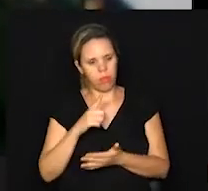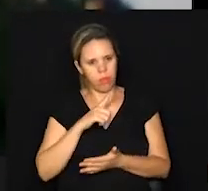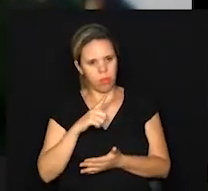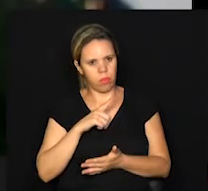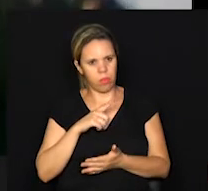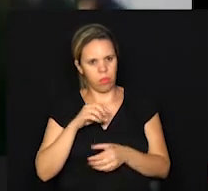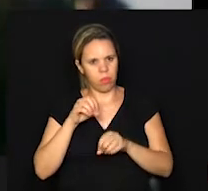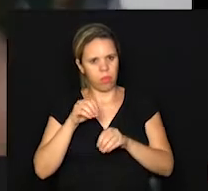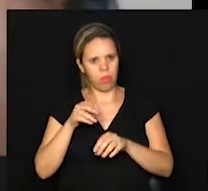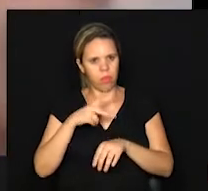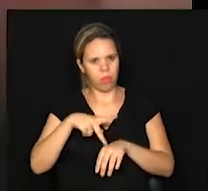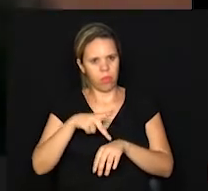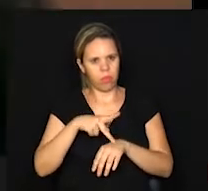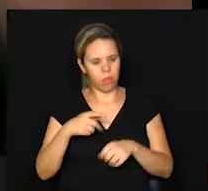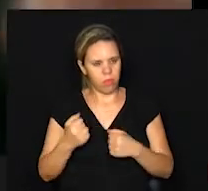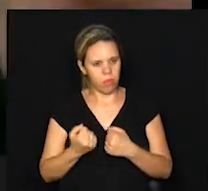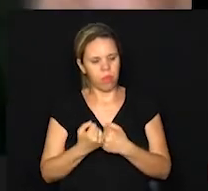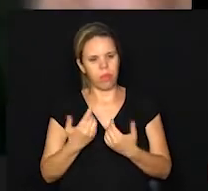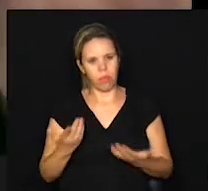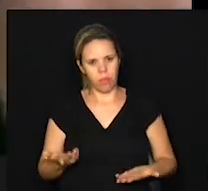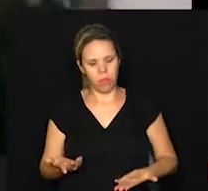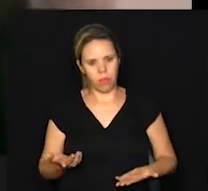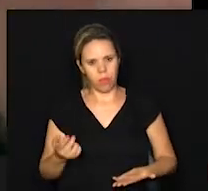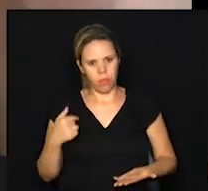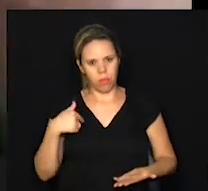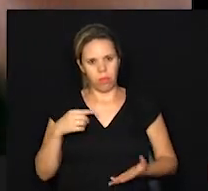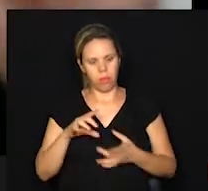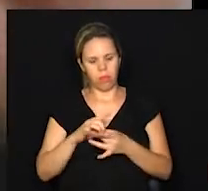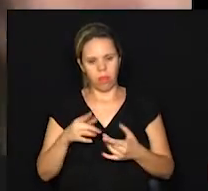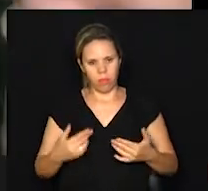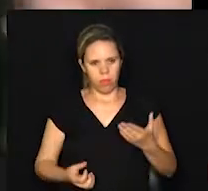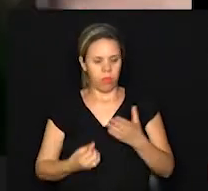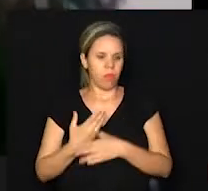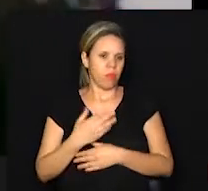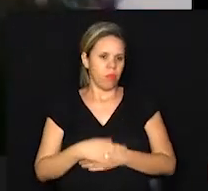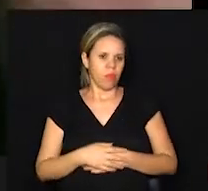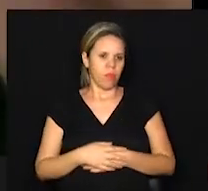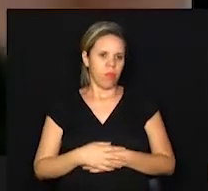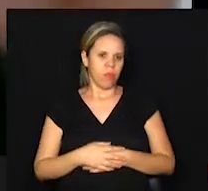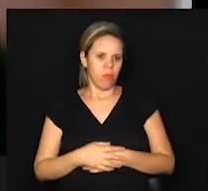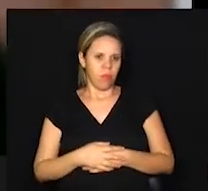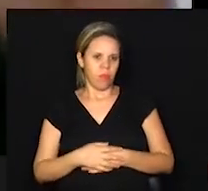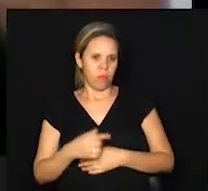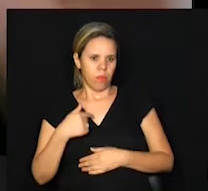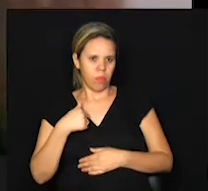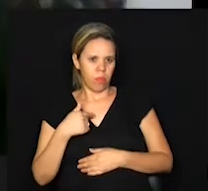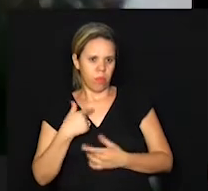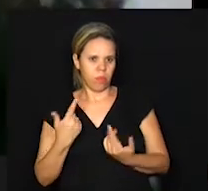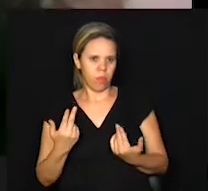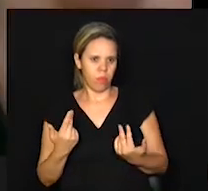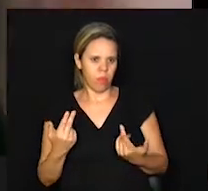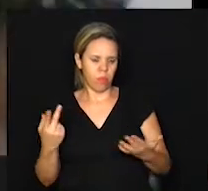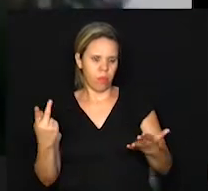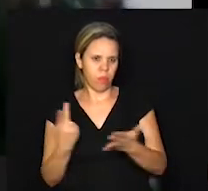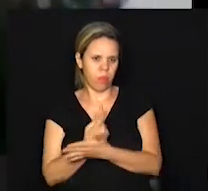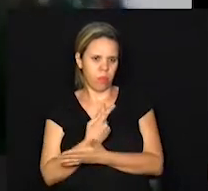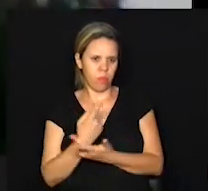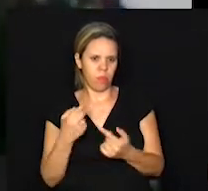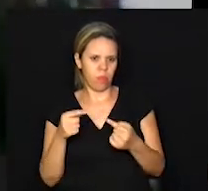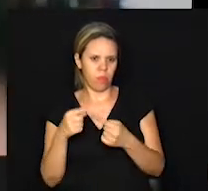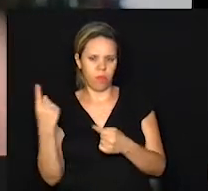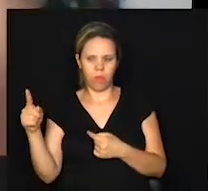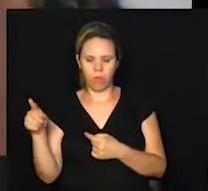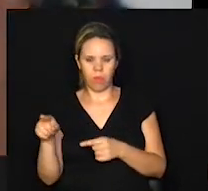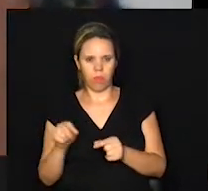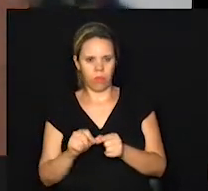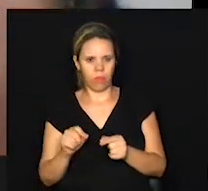esse país. E enquanto eu deixar que esse tipo de coisa aconteça, eu estou cometendo o mesmo erro e o mesmo crime que eles, porque quando